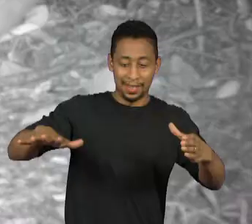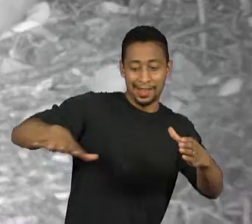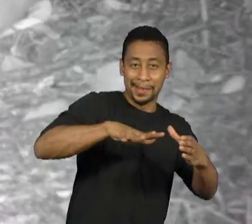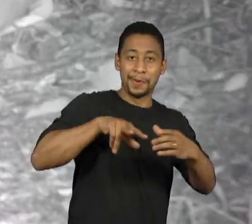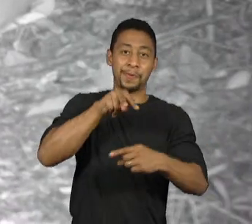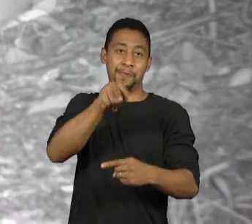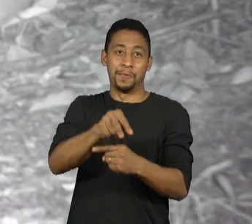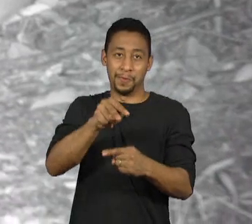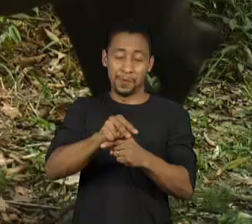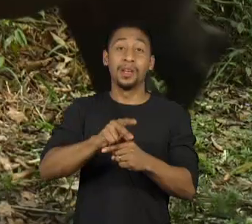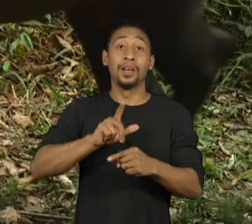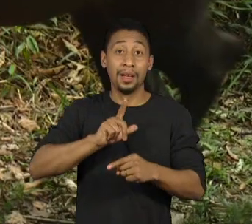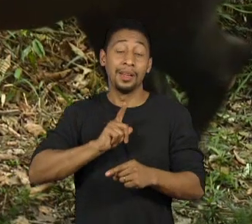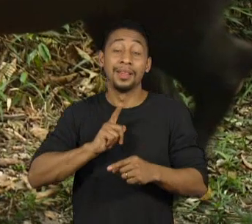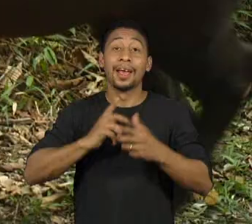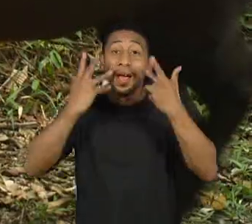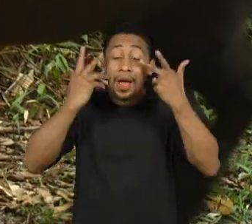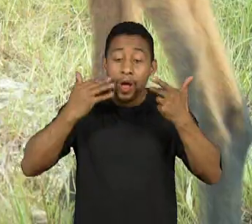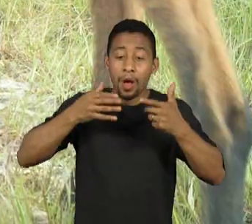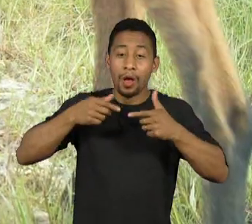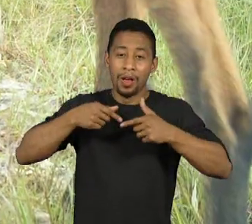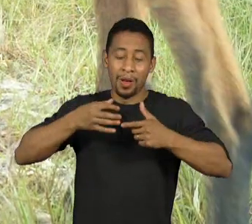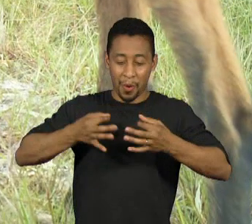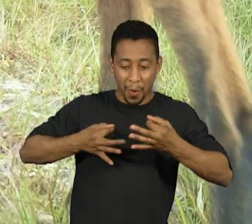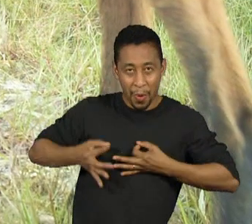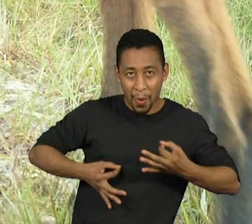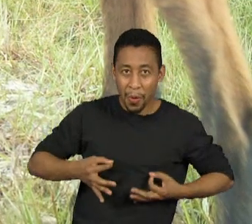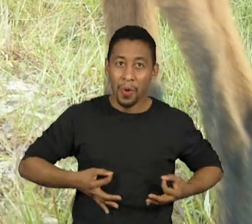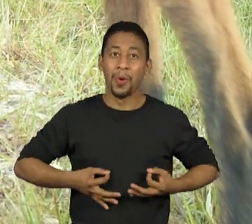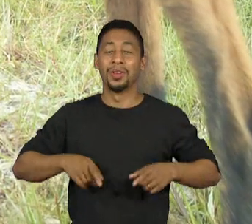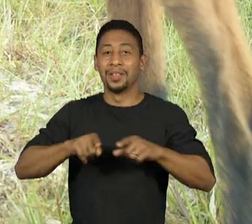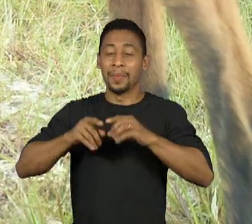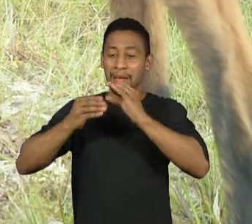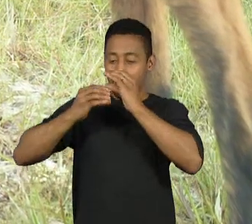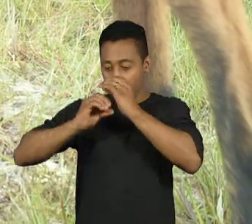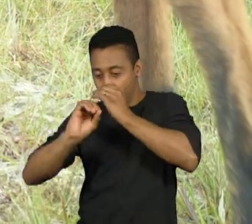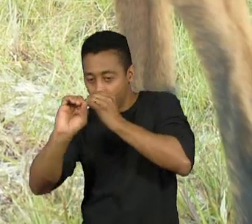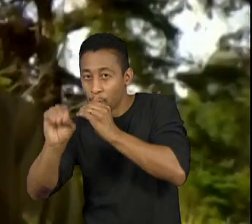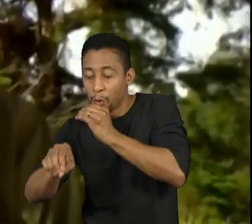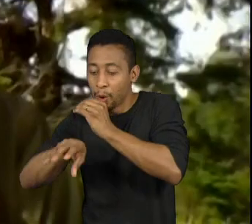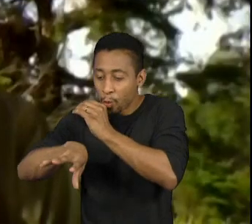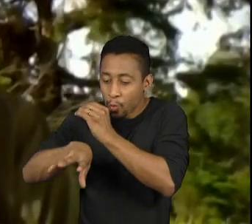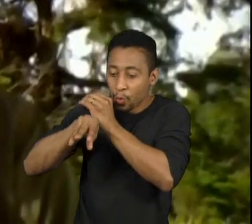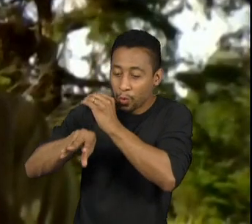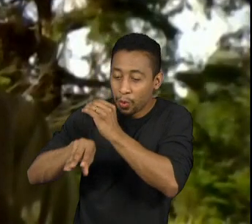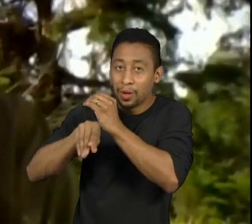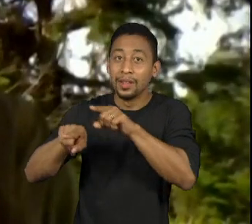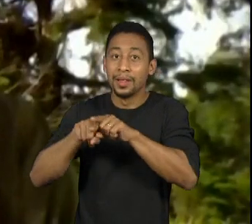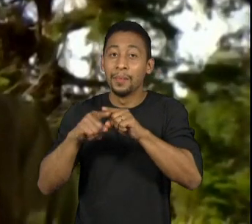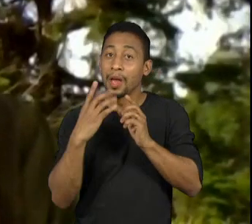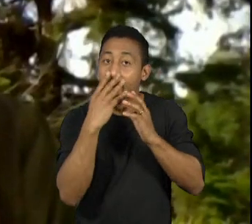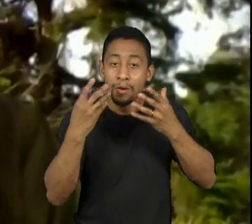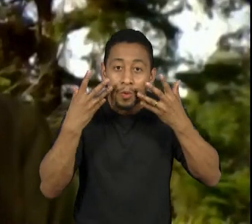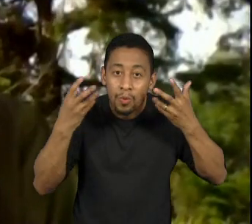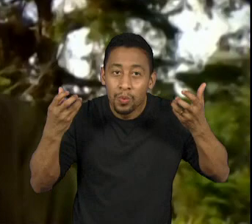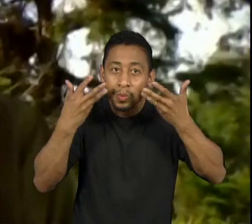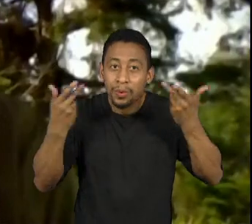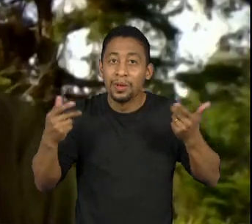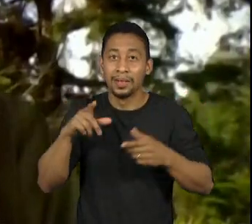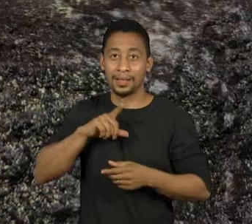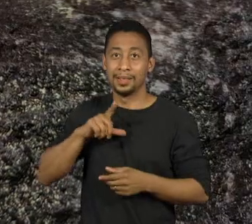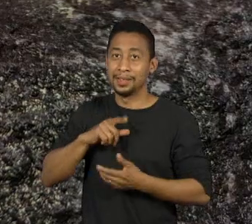o tamanduá, a anta, o lobo-guará. Além delas, a gente tem 56 espécies